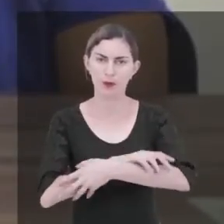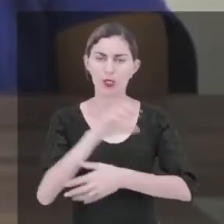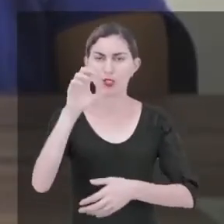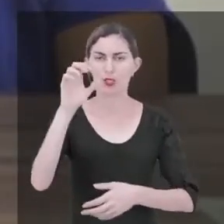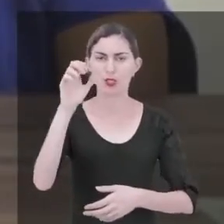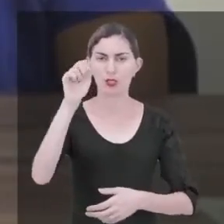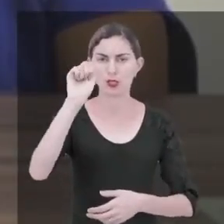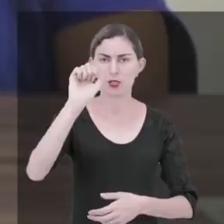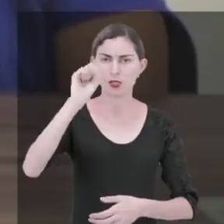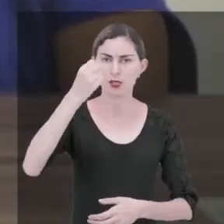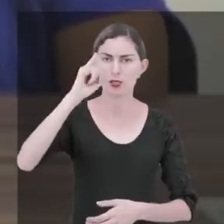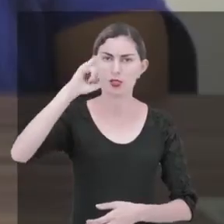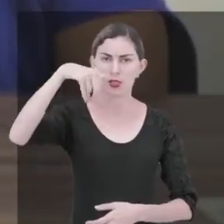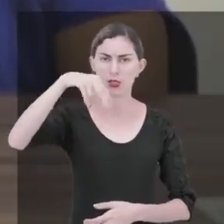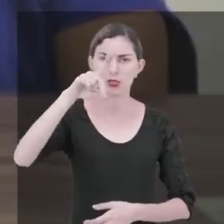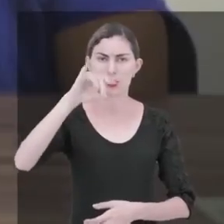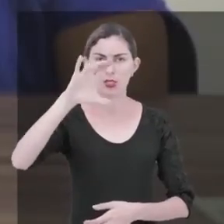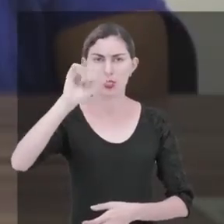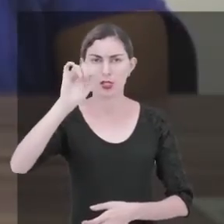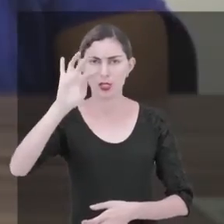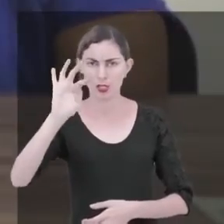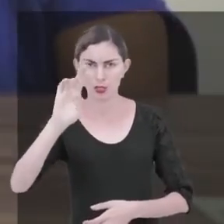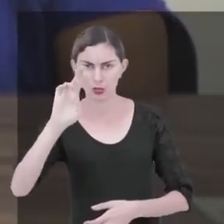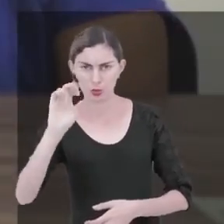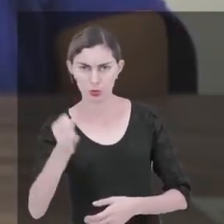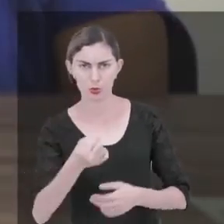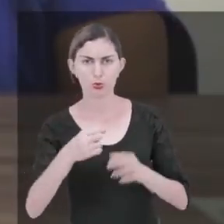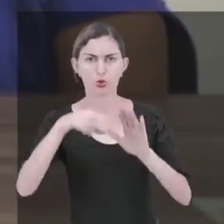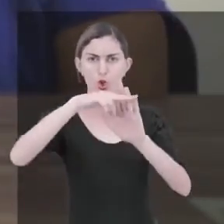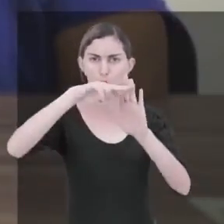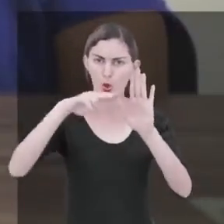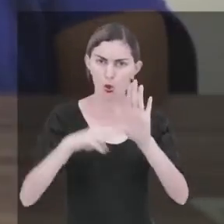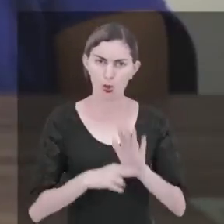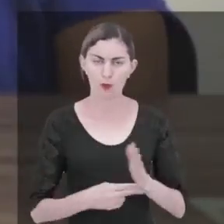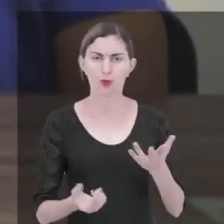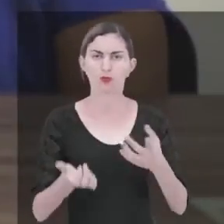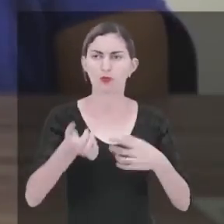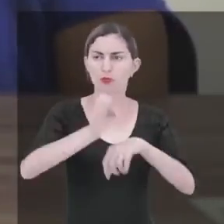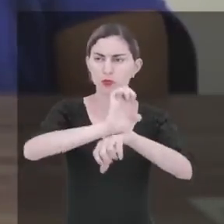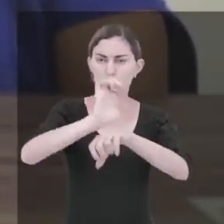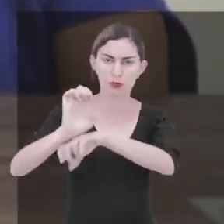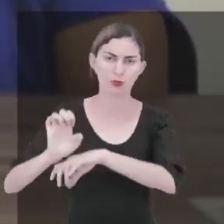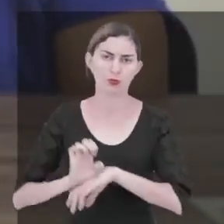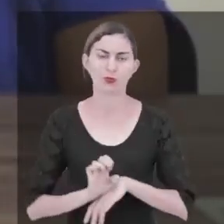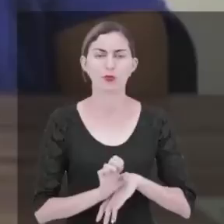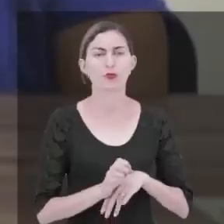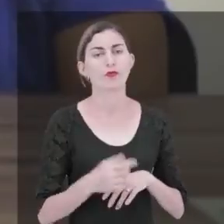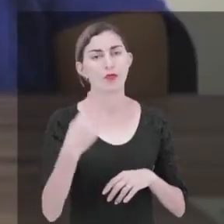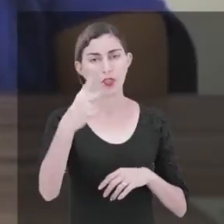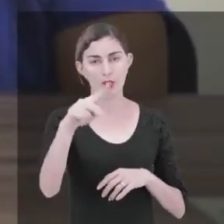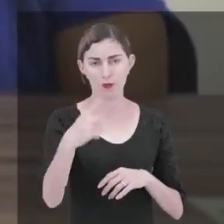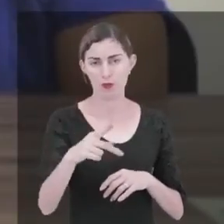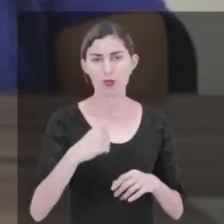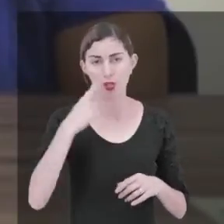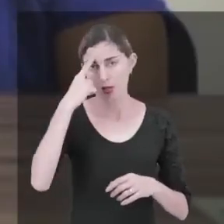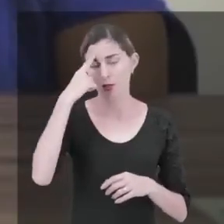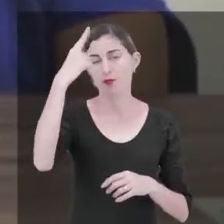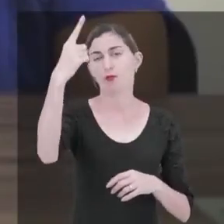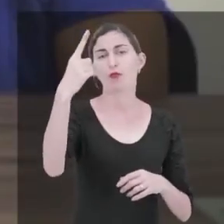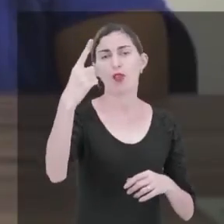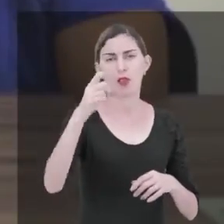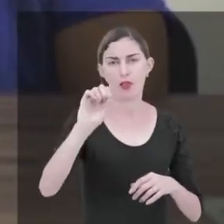a sindicatos, a normatização de âmbitos mais estaduais. Vocês só